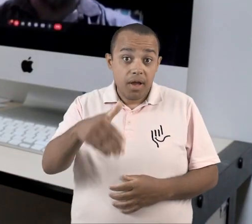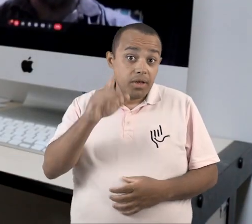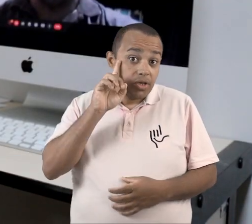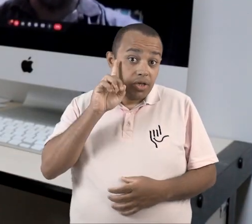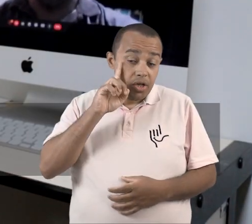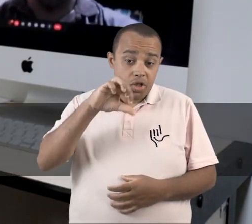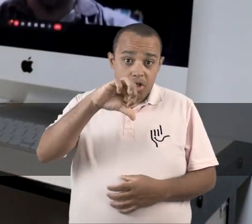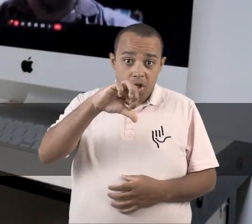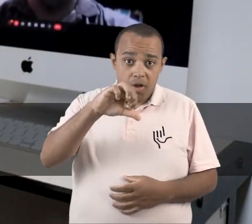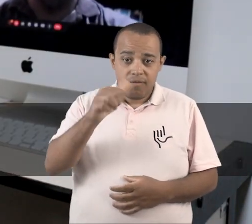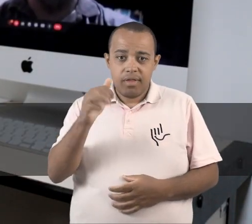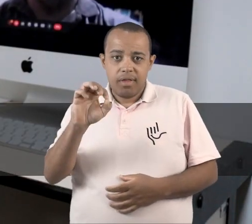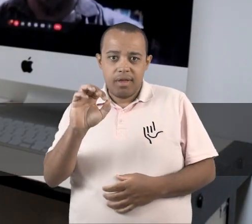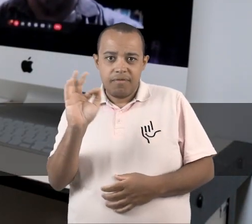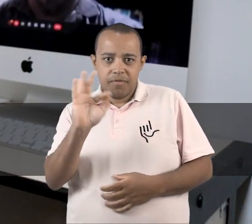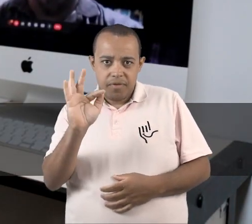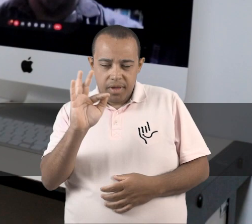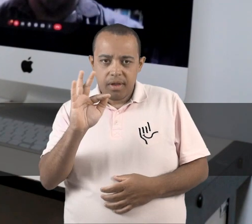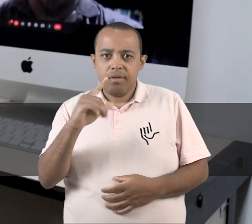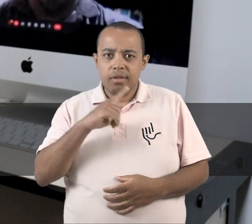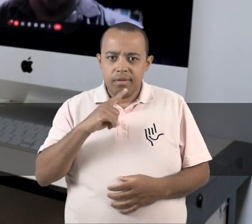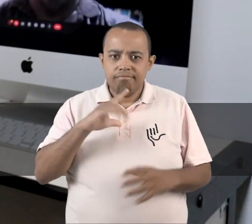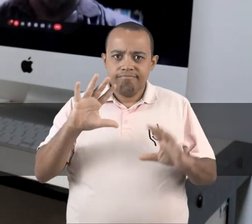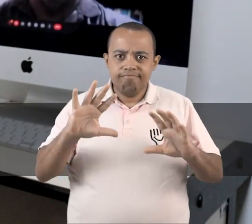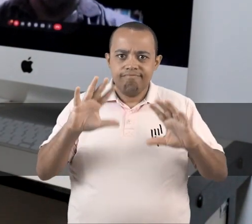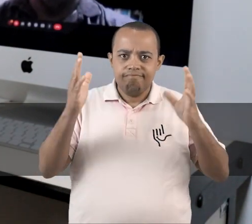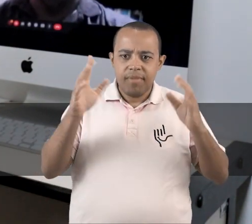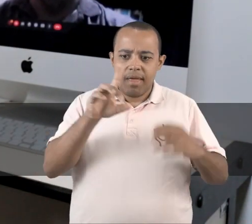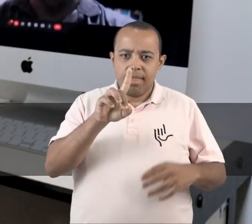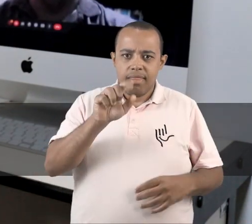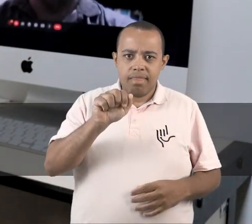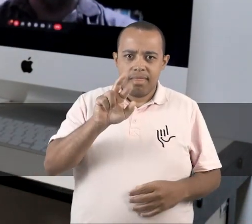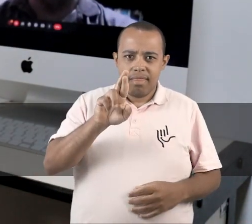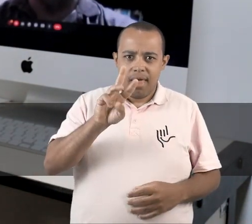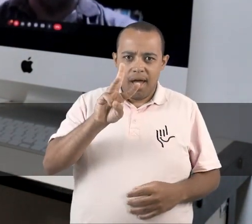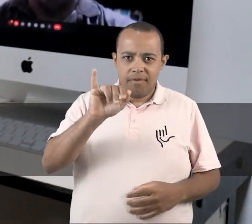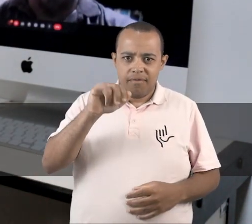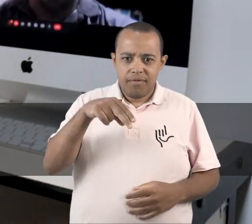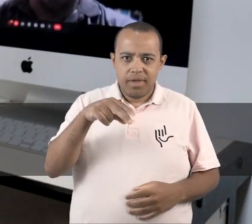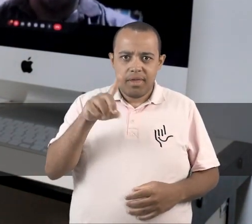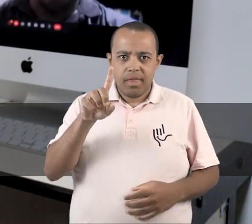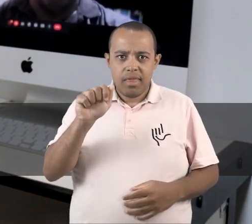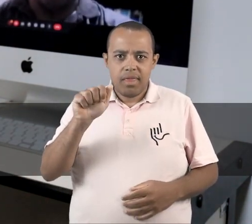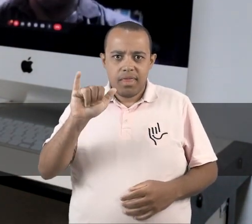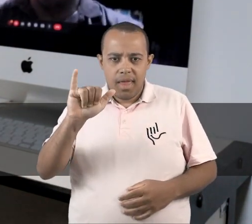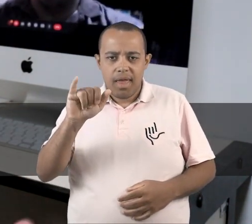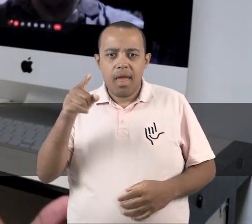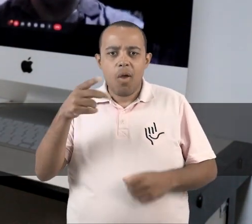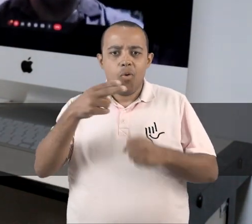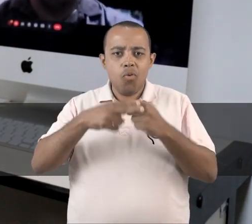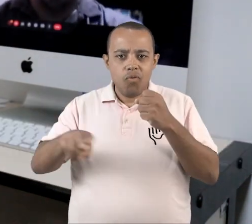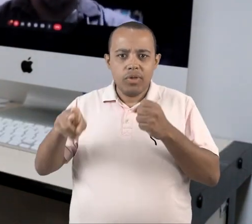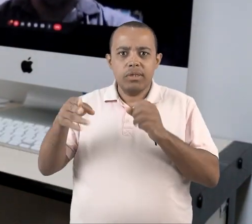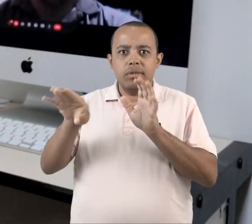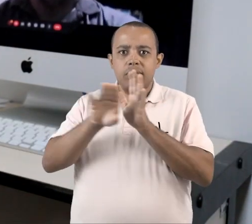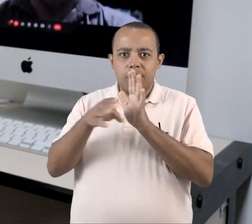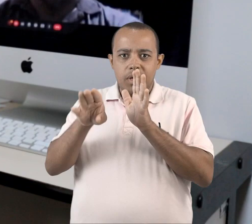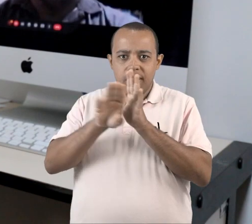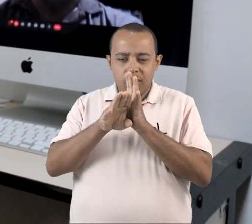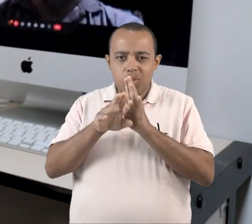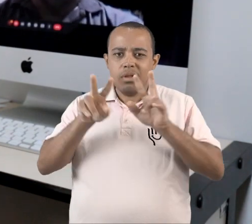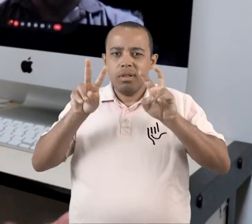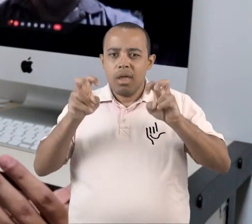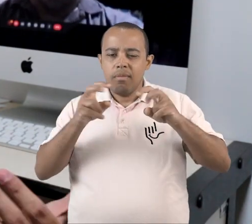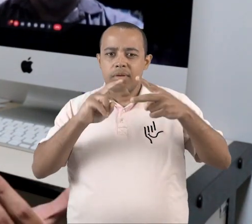Durante os dias 9 e 10 de fevereiro, vai acontecer o evento Darwin Day, no campus da UFES, em São Mateus, e abordará temáticas como genética e